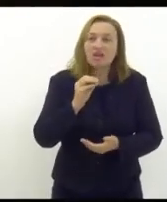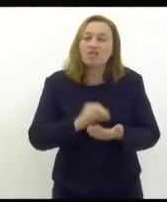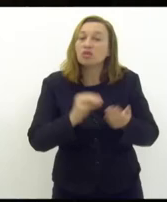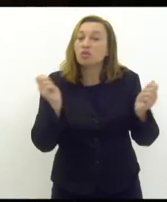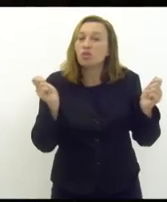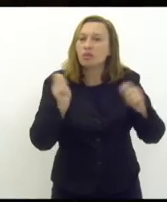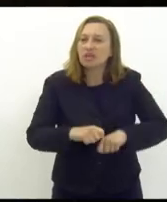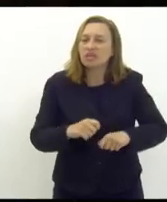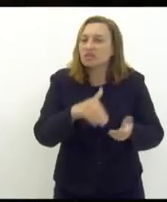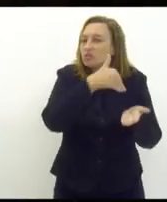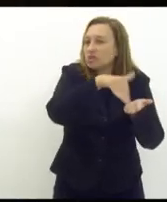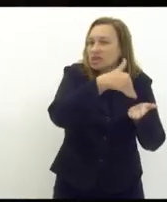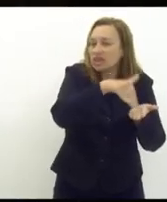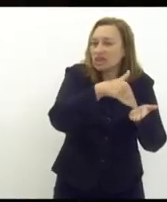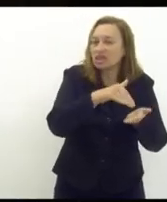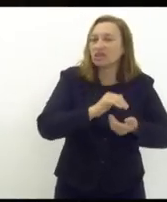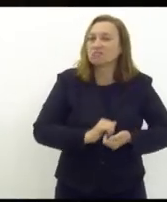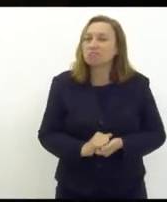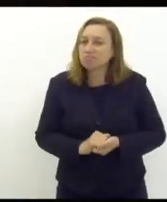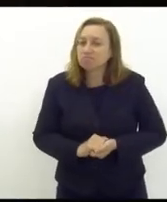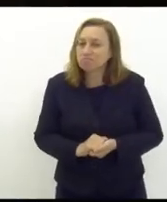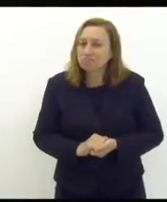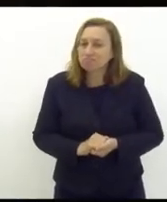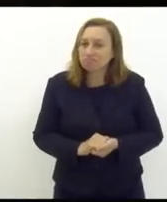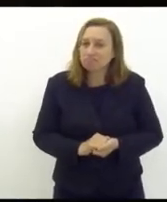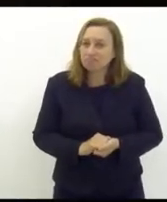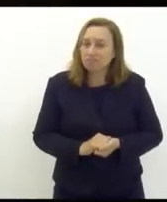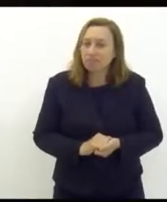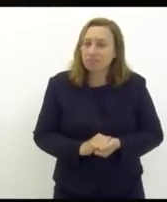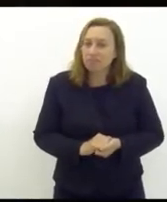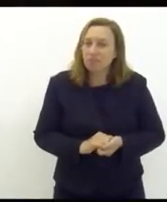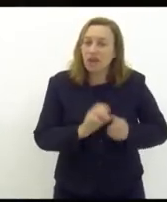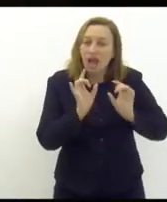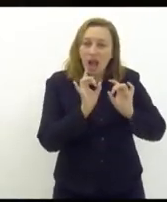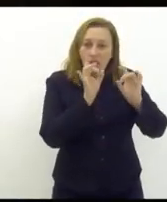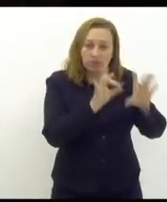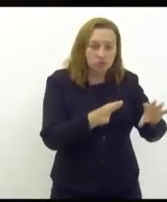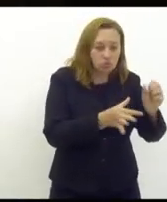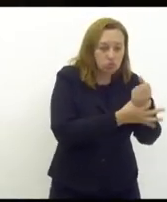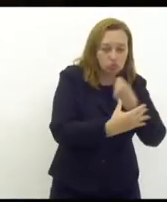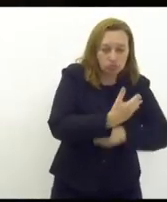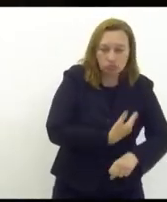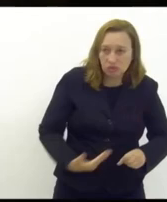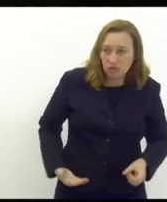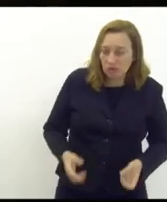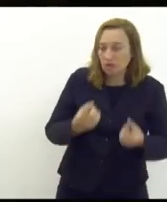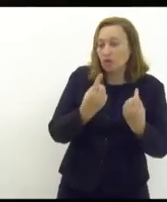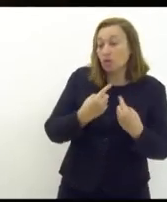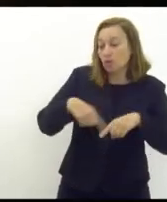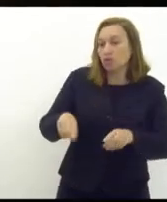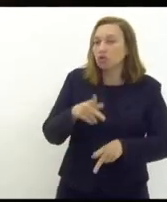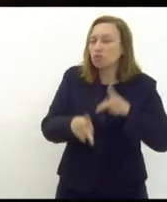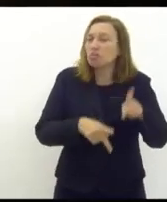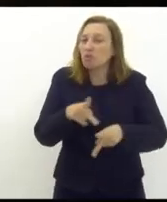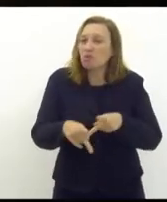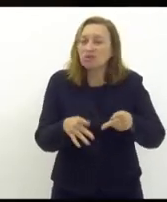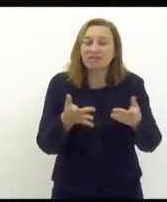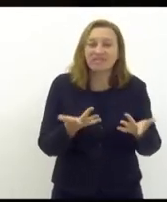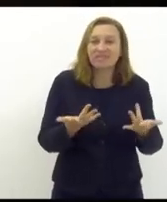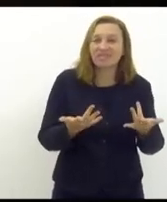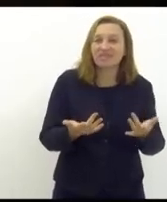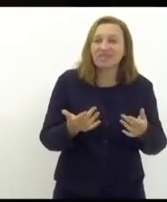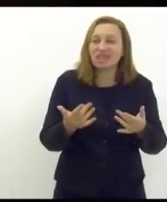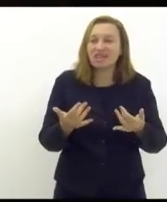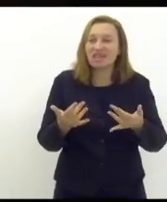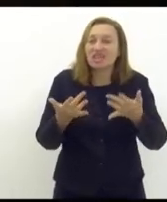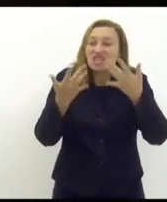como Secretaria de ordem pública jogou o guarda municipal contra a população fez todo um teatro na Câmara